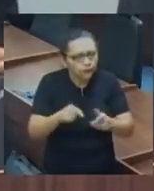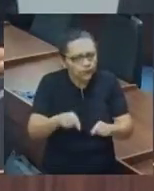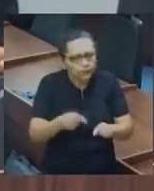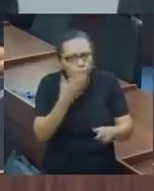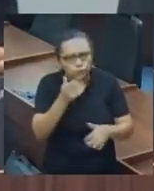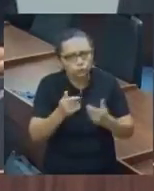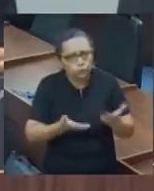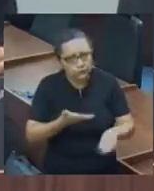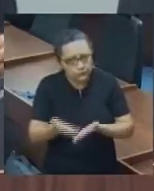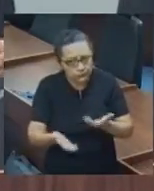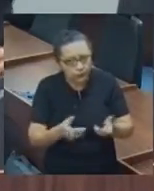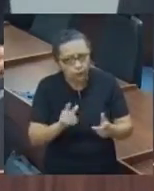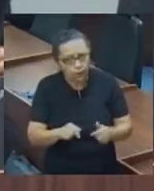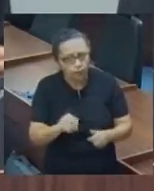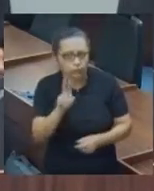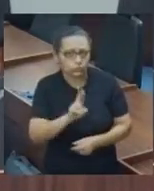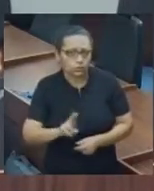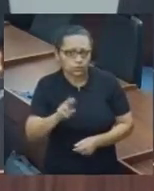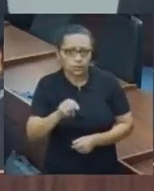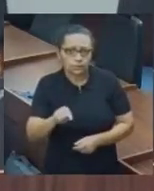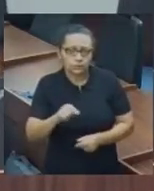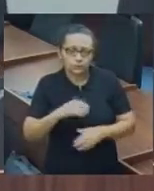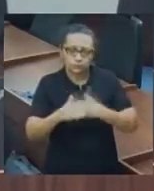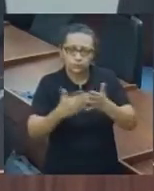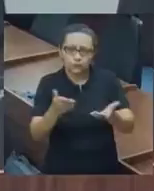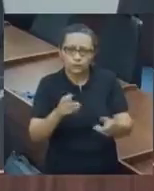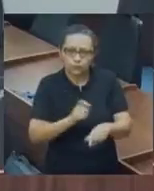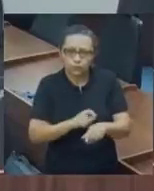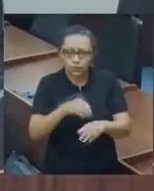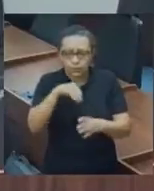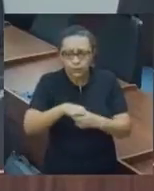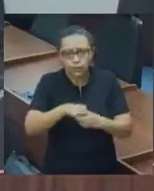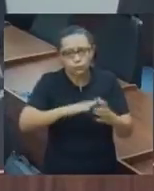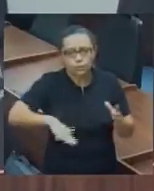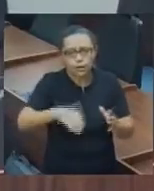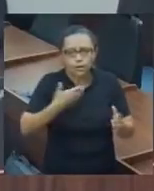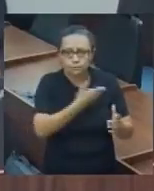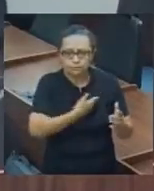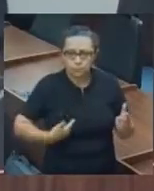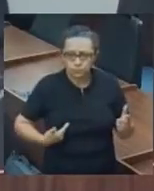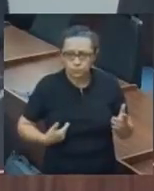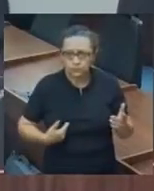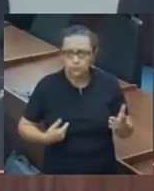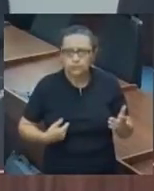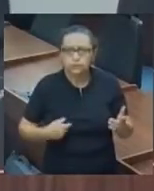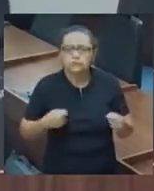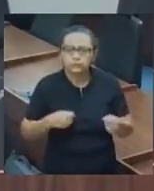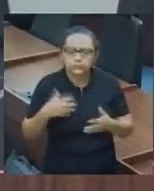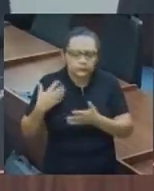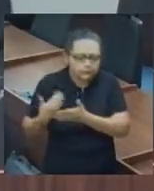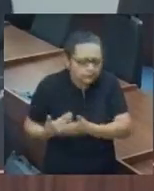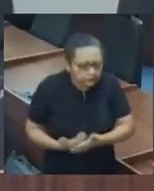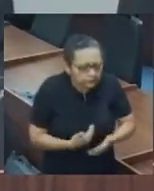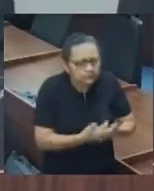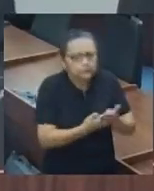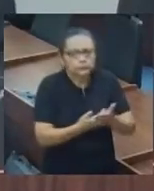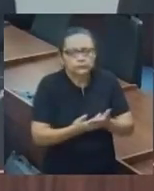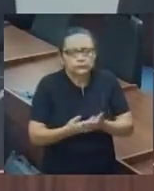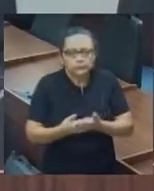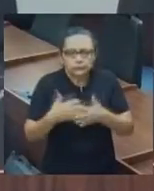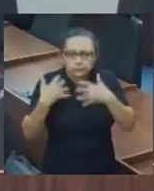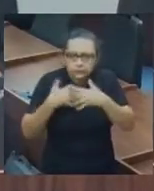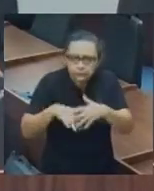isso aí é uma utilidade que se desenvolve nos no serviço público algo que precisa ser pensado reelaborado